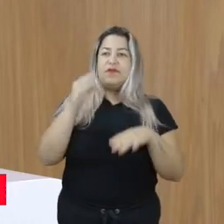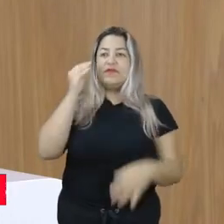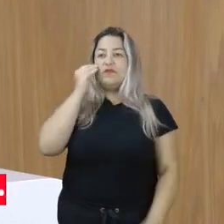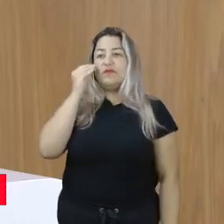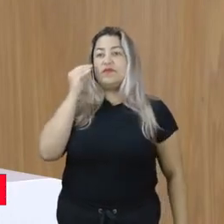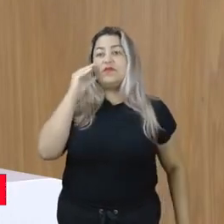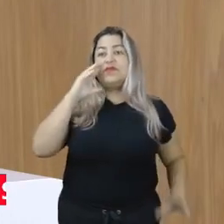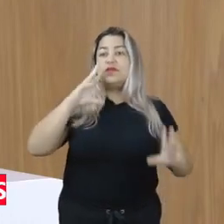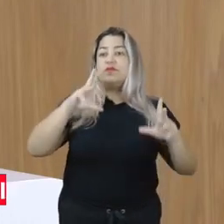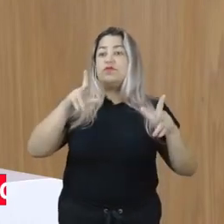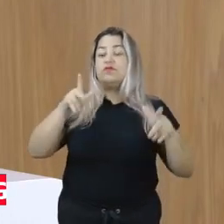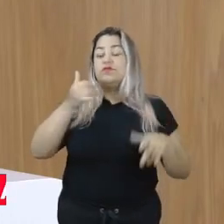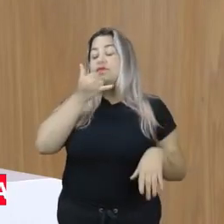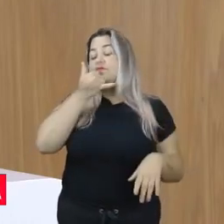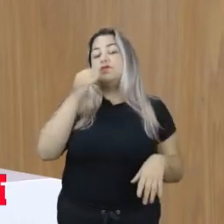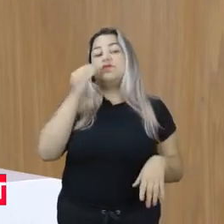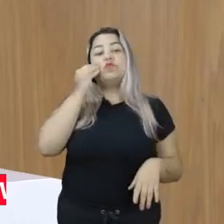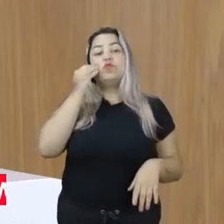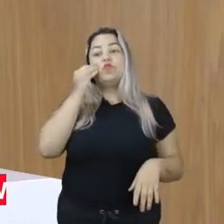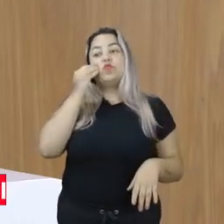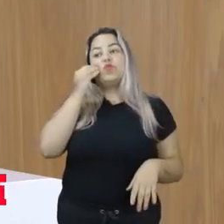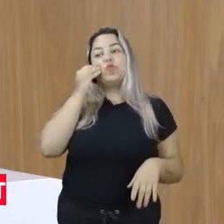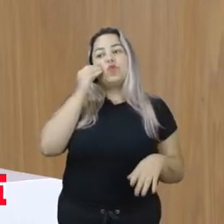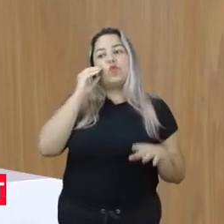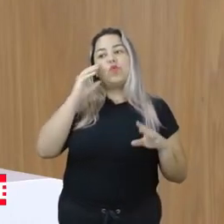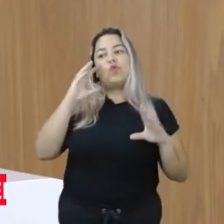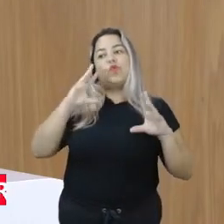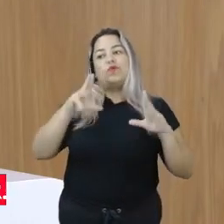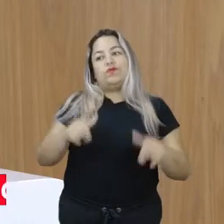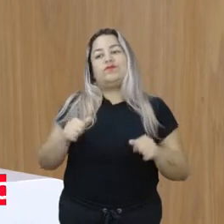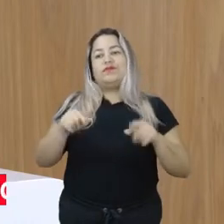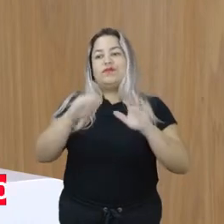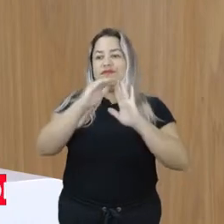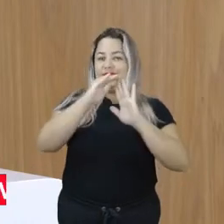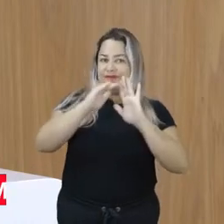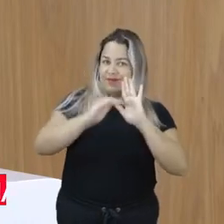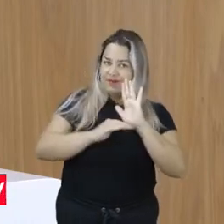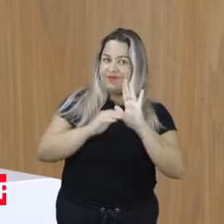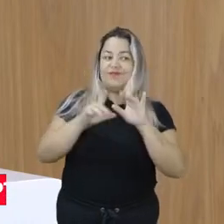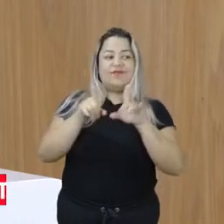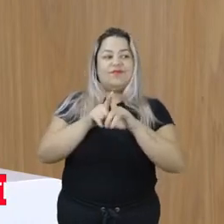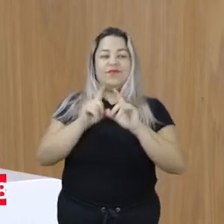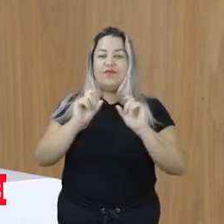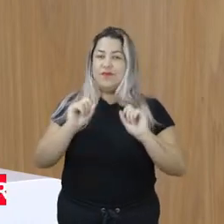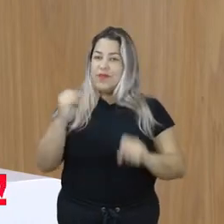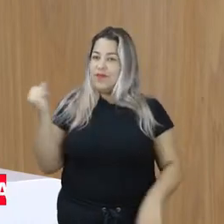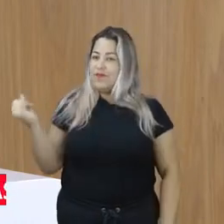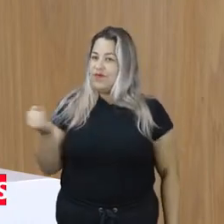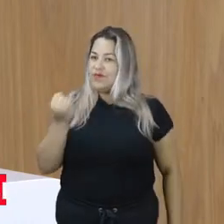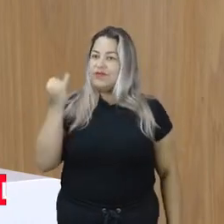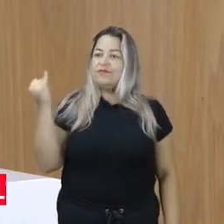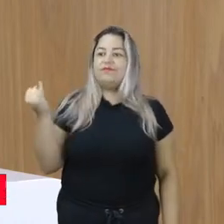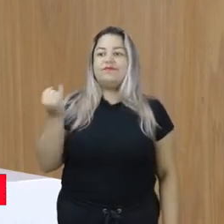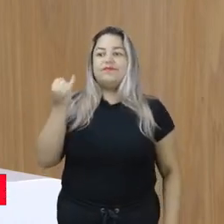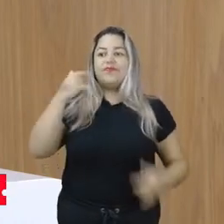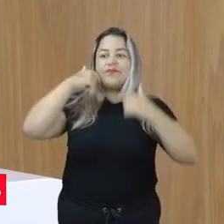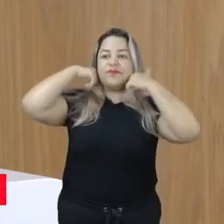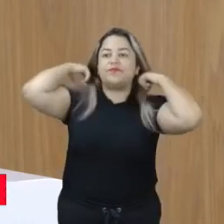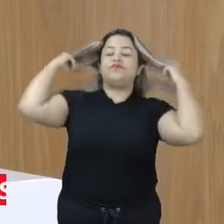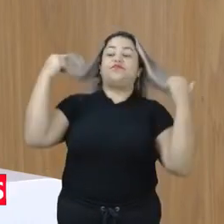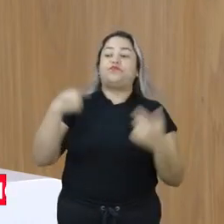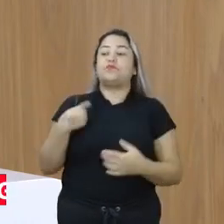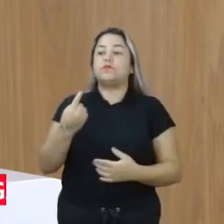as agendas que a secretária falou, mas ela volta também, a gente vai reforçando todas as agendas importantíssimas aí para o